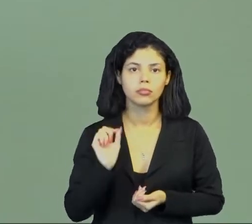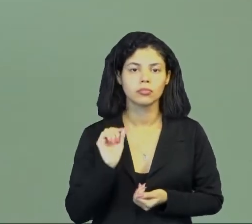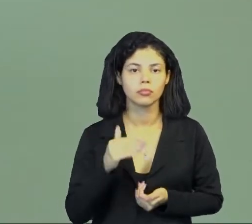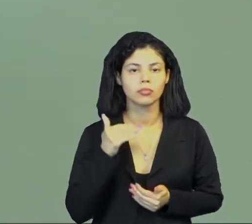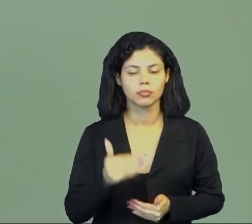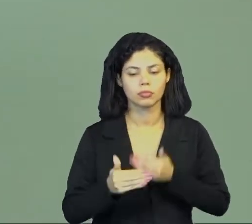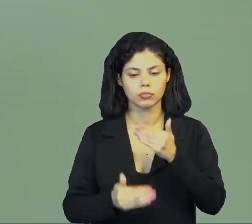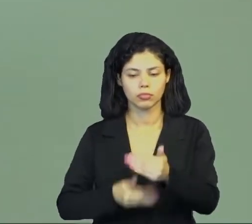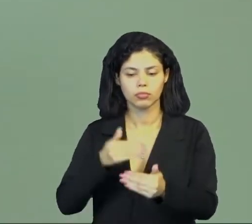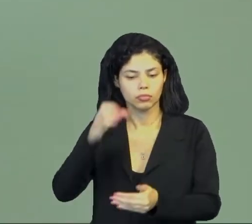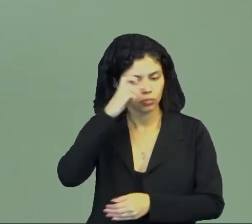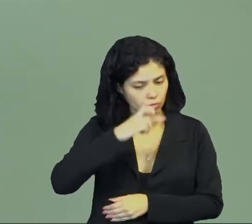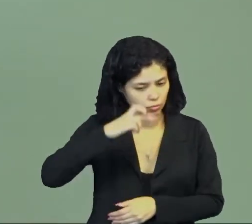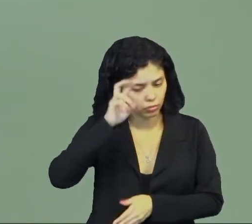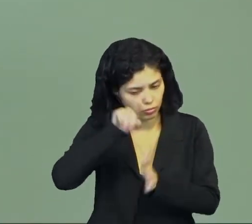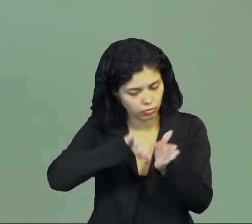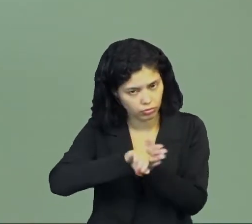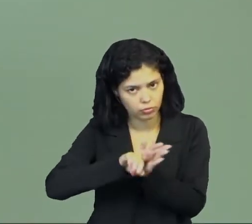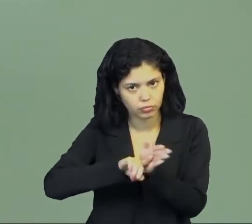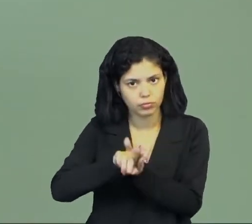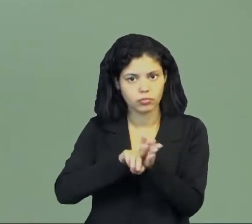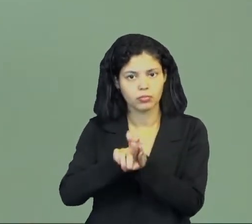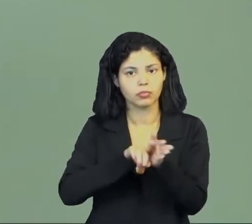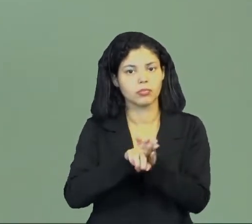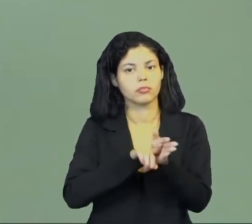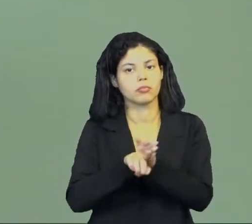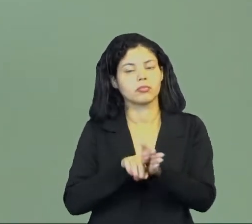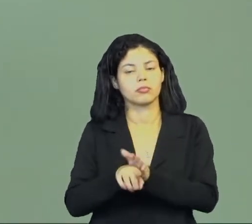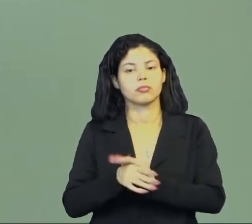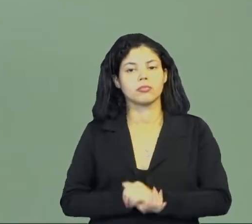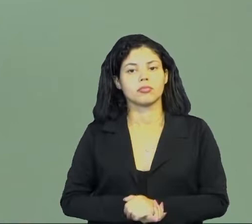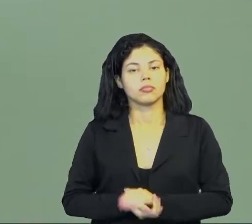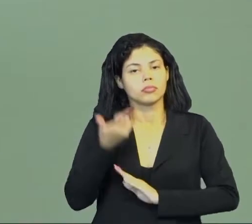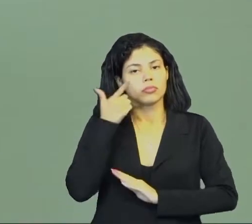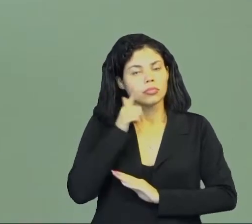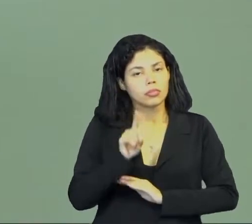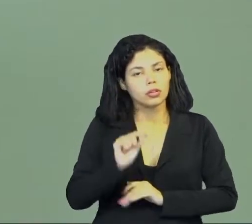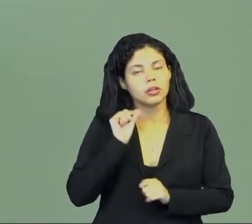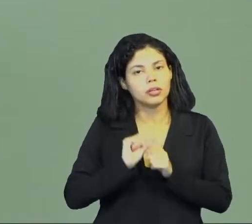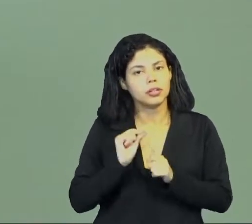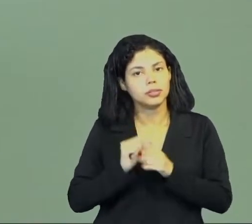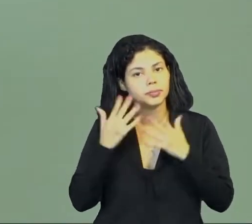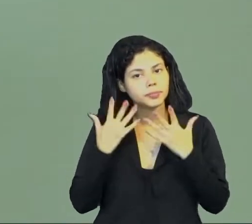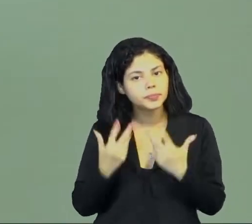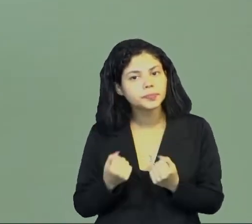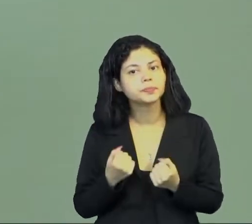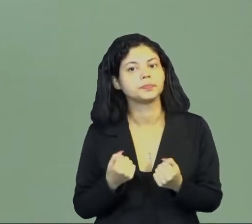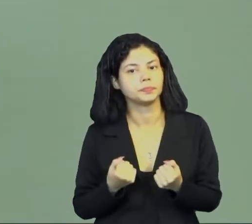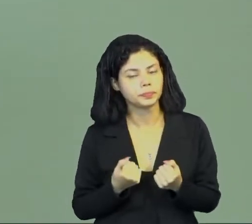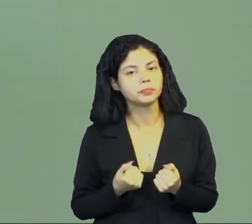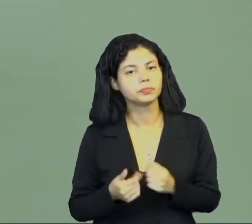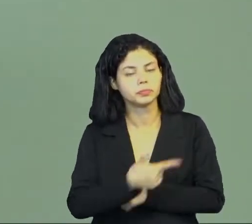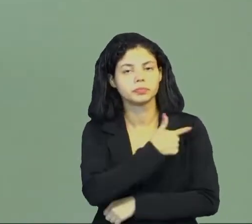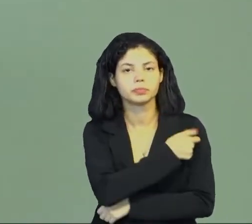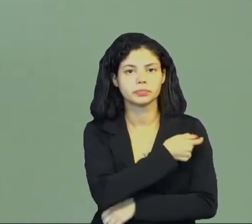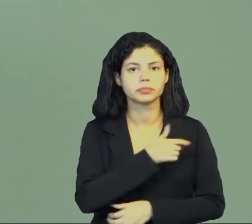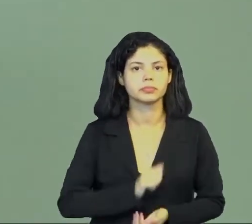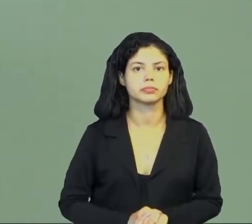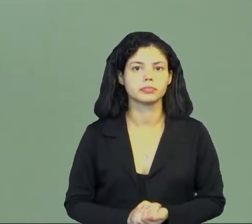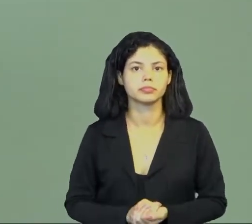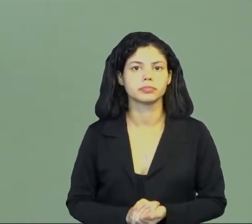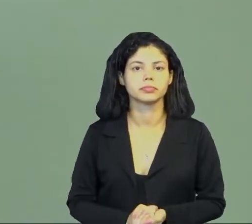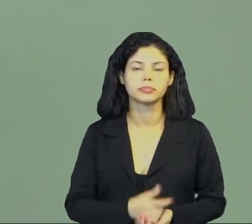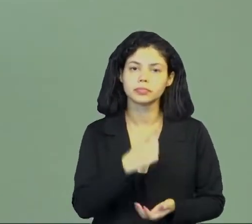feito análises, pesquisas para conseguirmos adquirir uma vacina